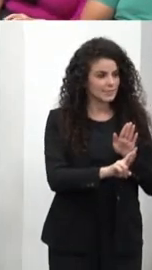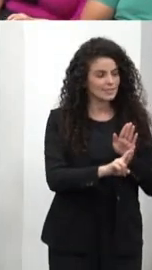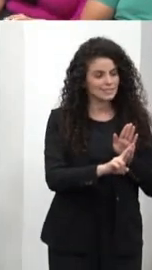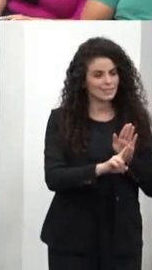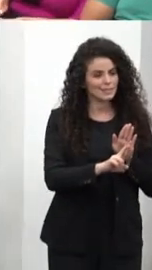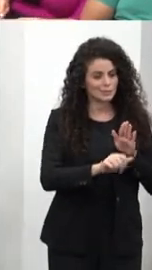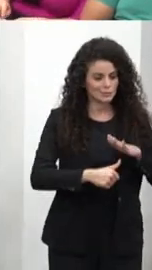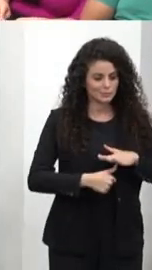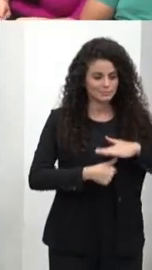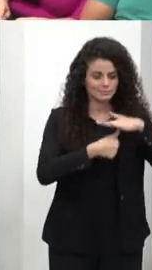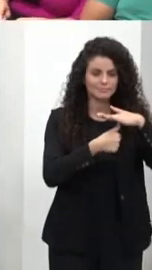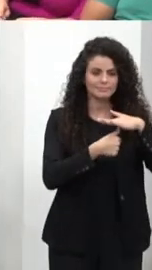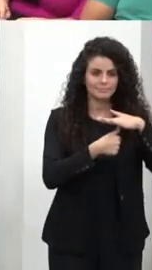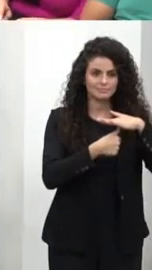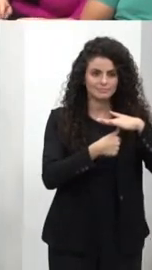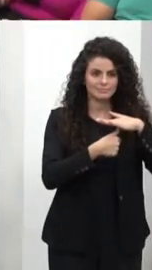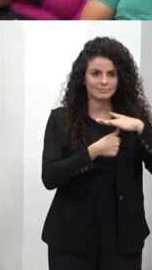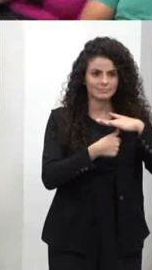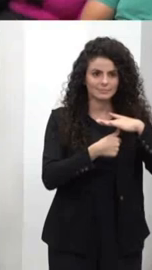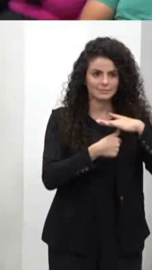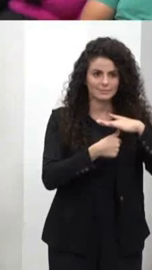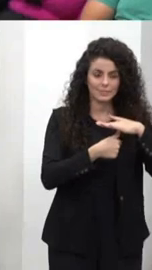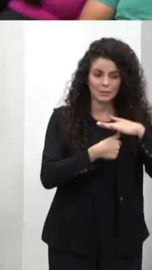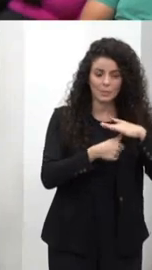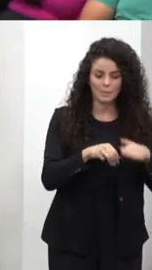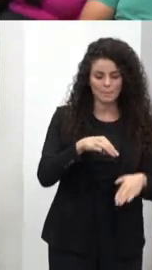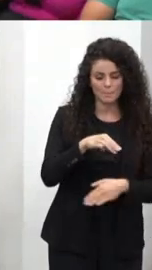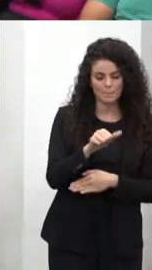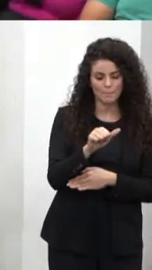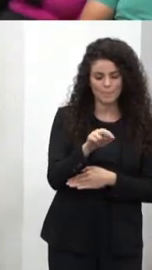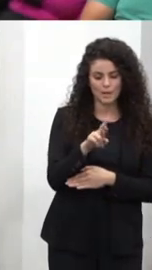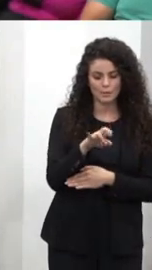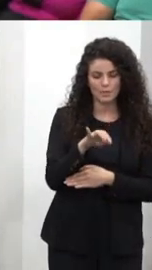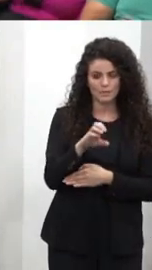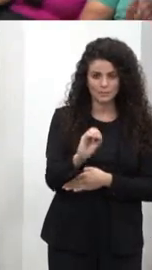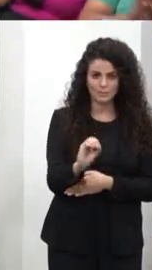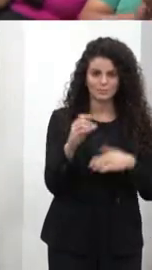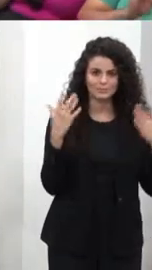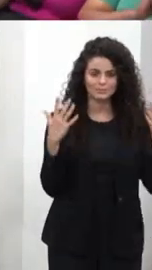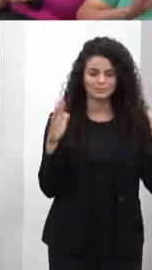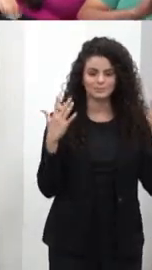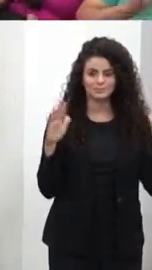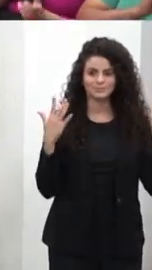reitor do Instituto Federal de Santa Catarina Maurício gariba Júnior